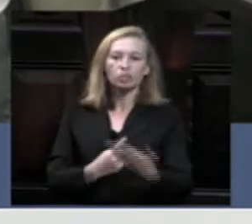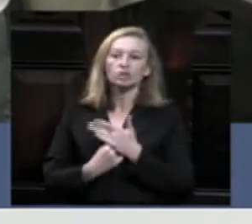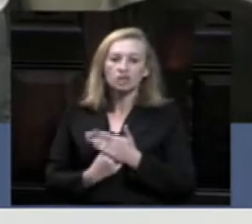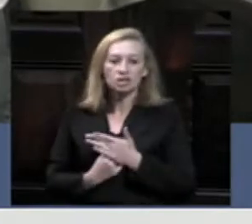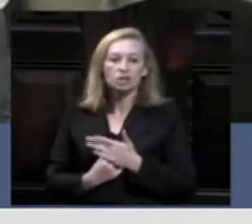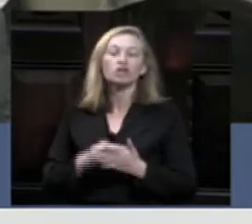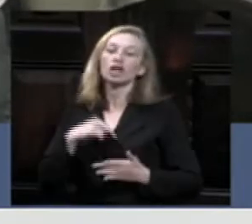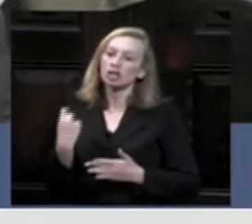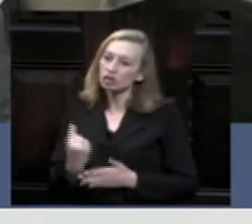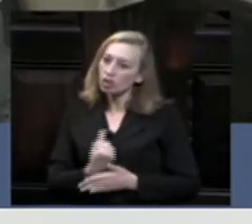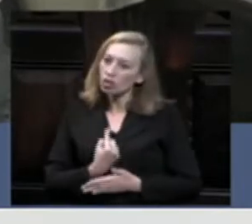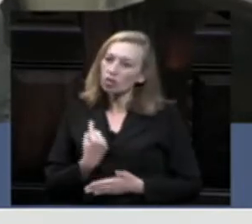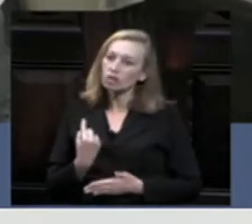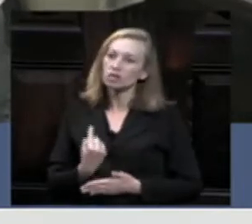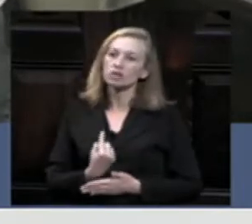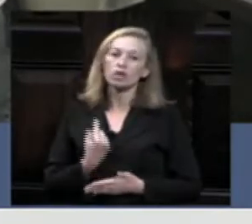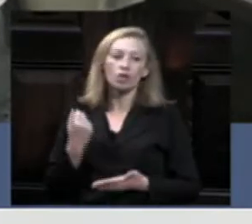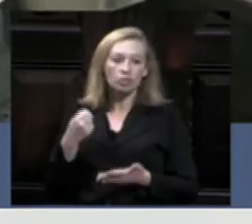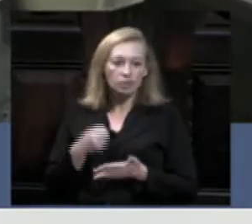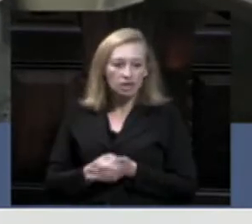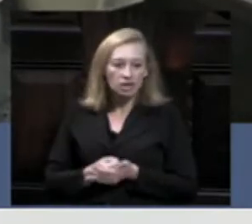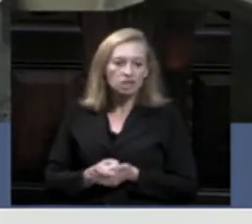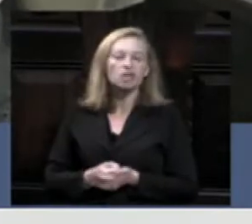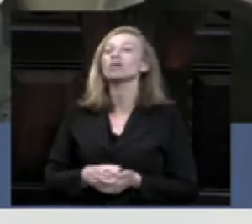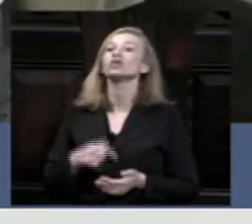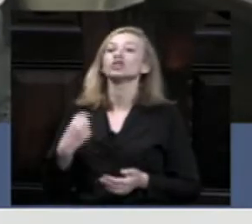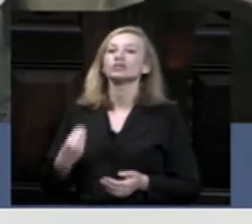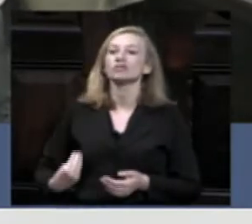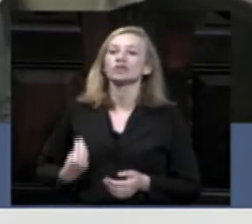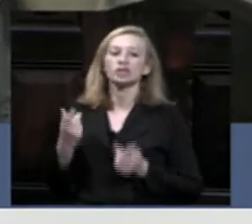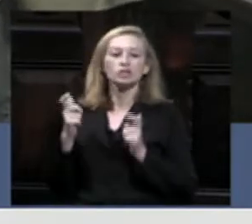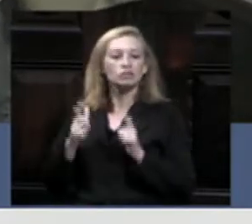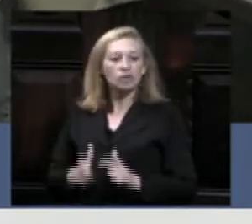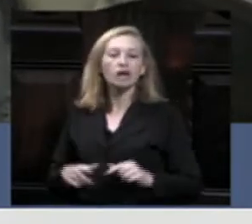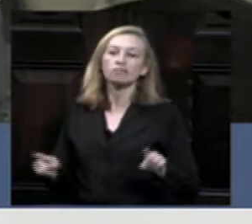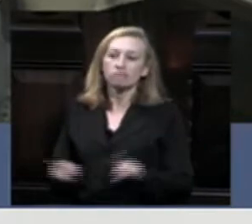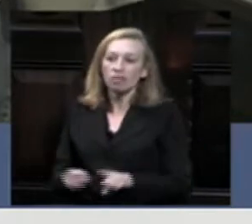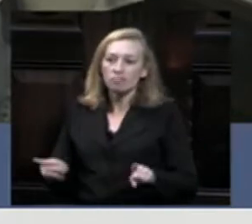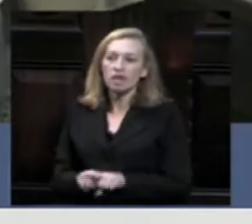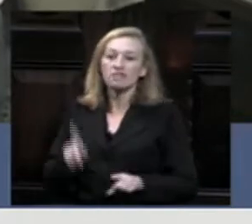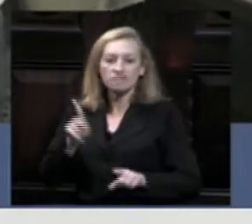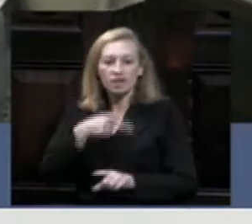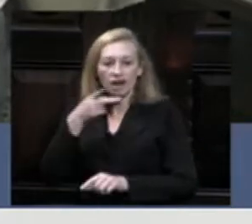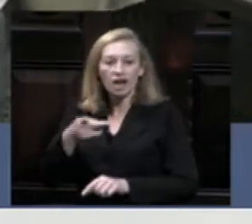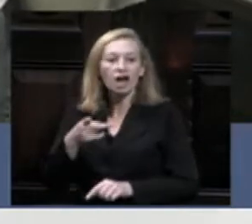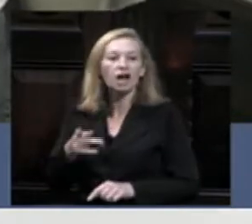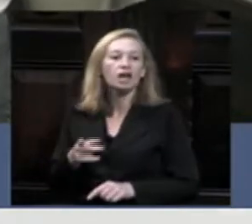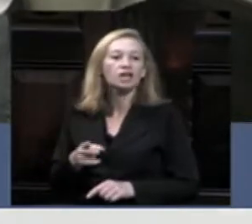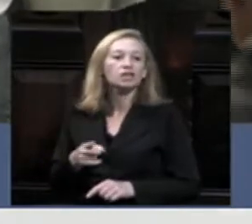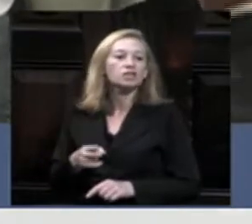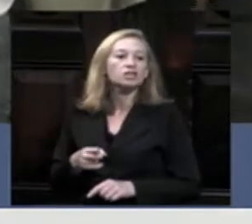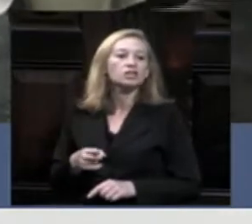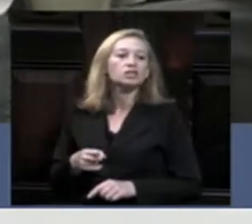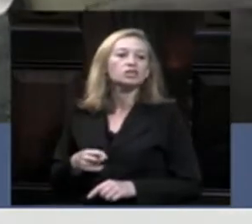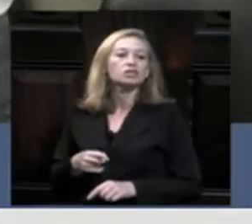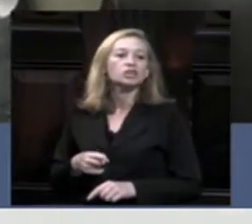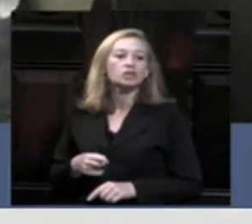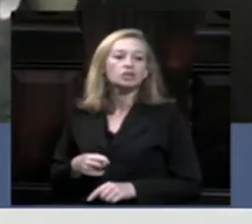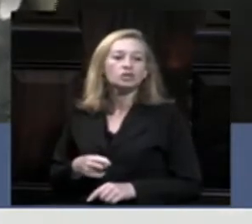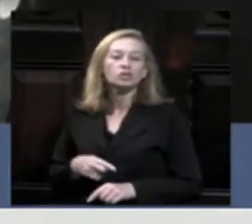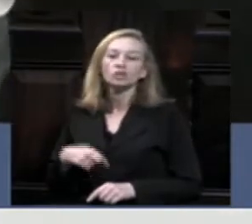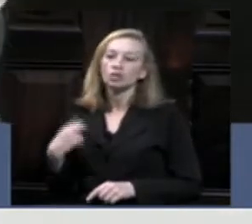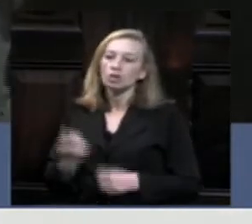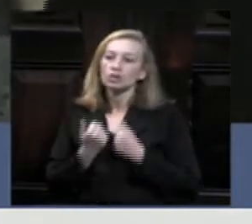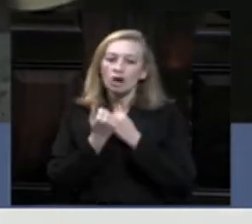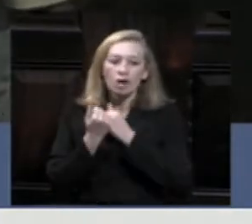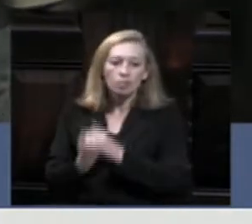obrigação, entendo eu, de prestar a solidariedade e deixar claro o nosso perfeito, inteiro